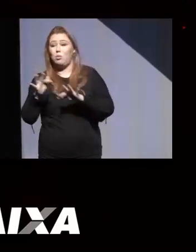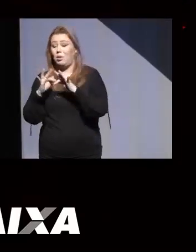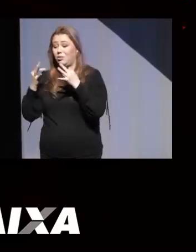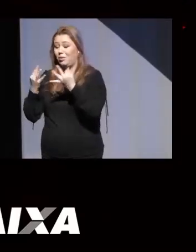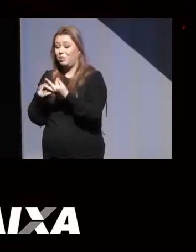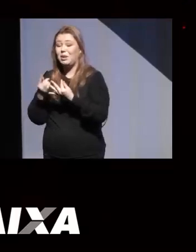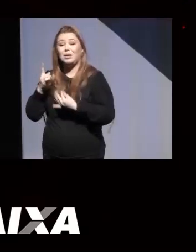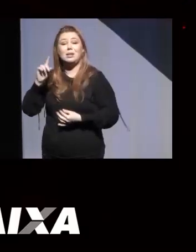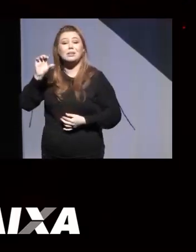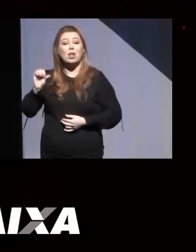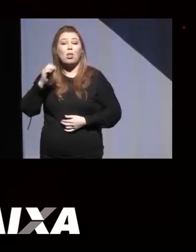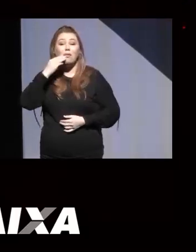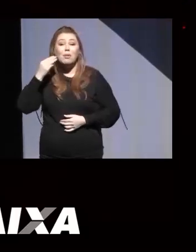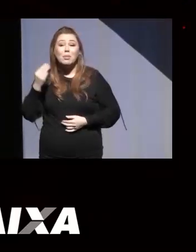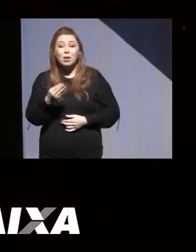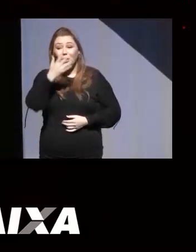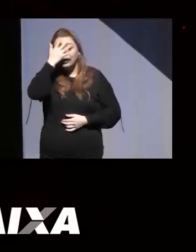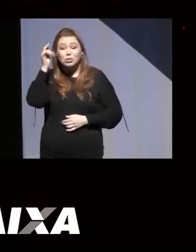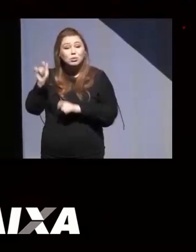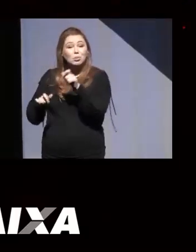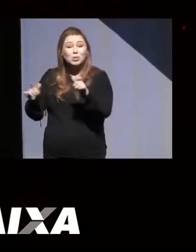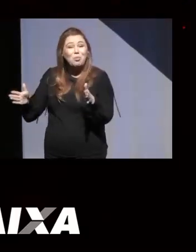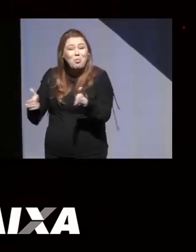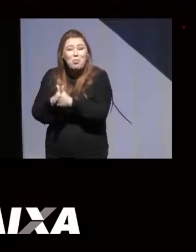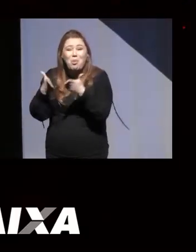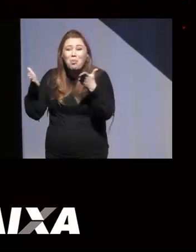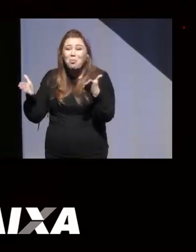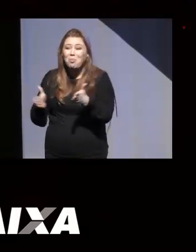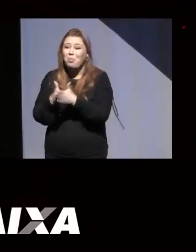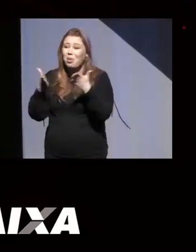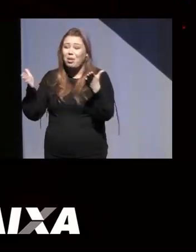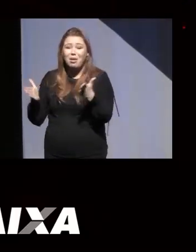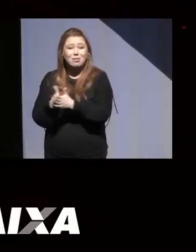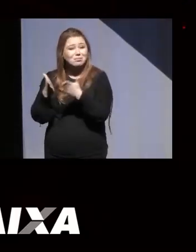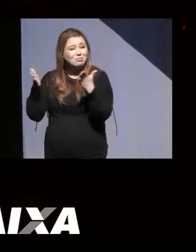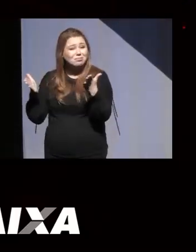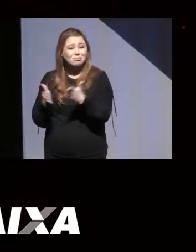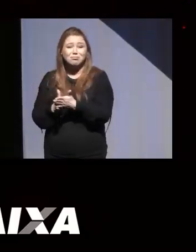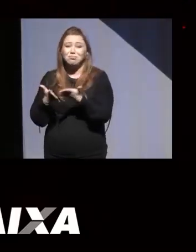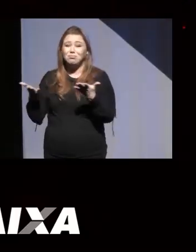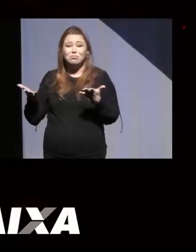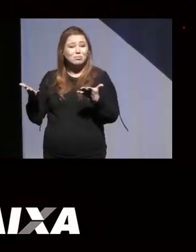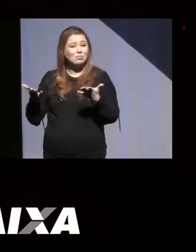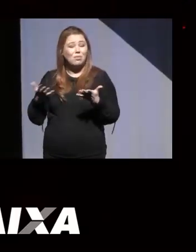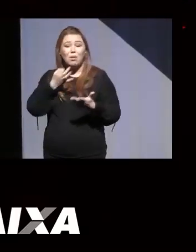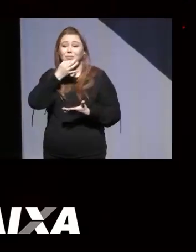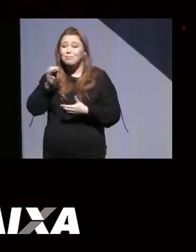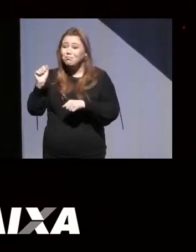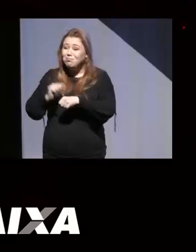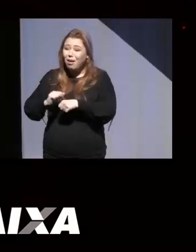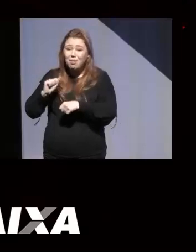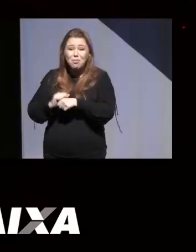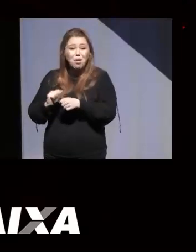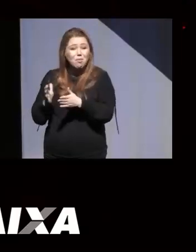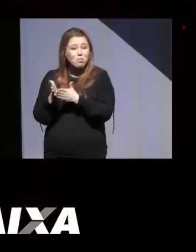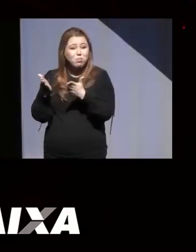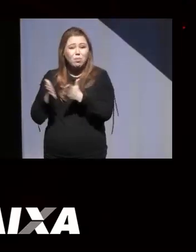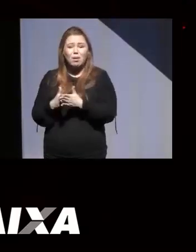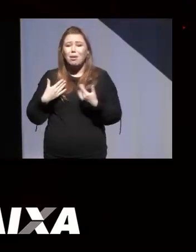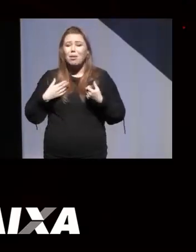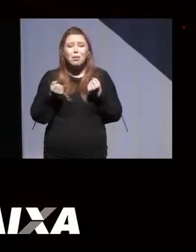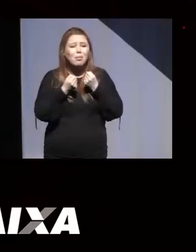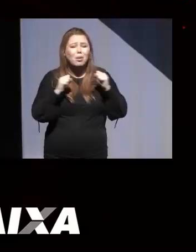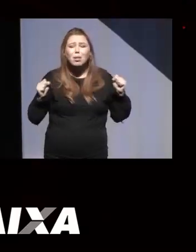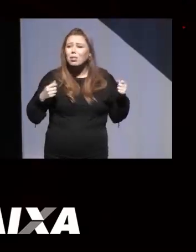19 milhões de pessoas em estado de pobreza e miserabilidade. Isso é absolutamente